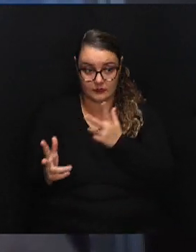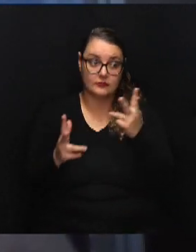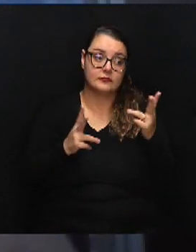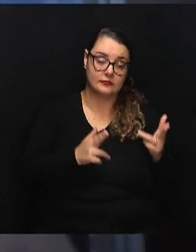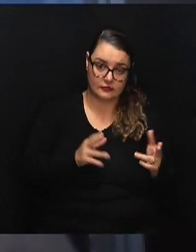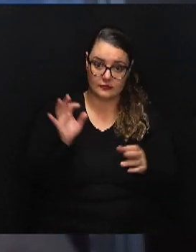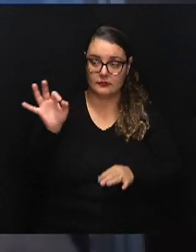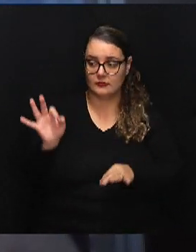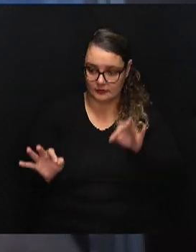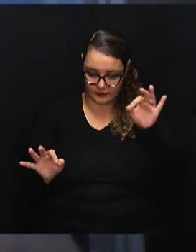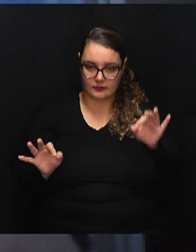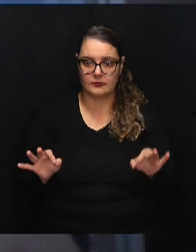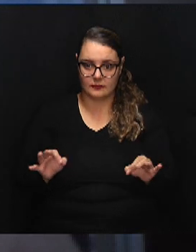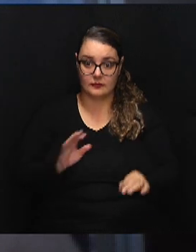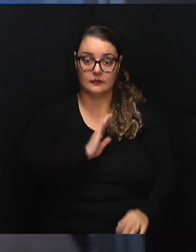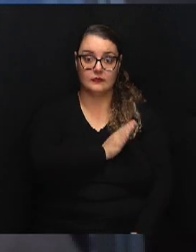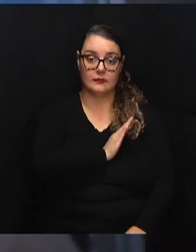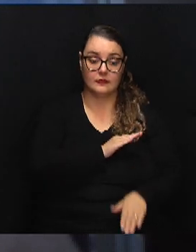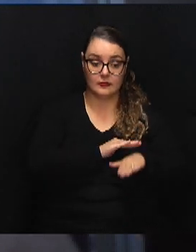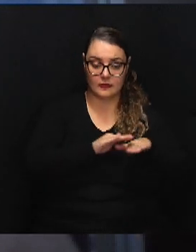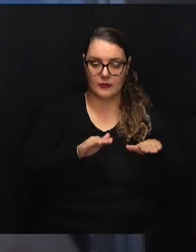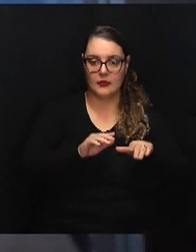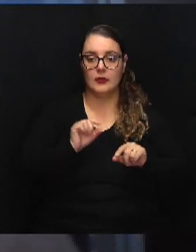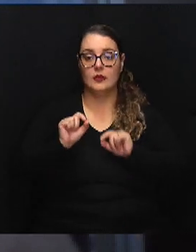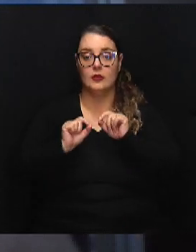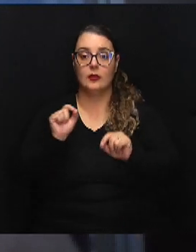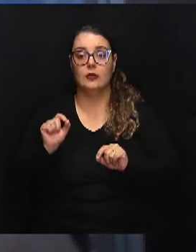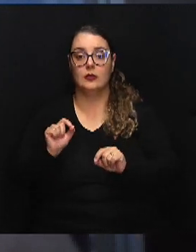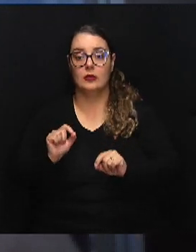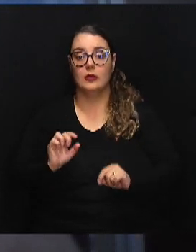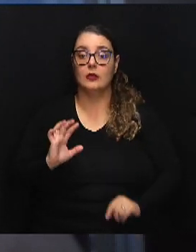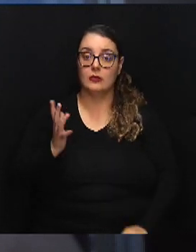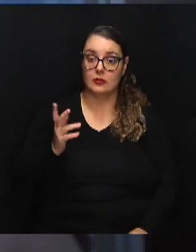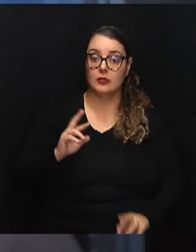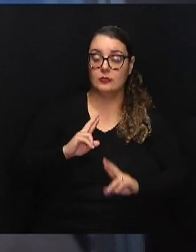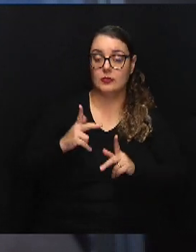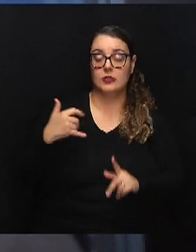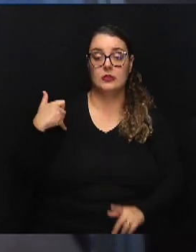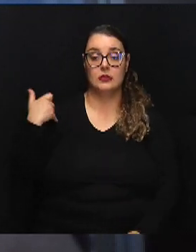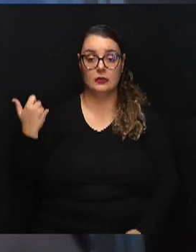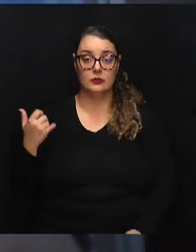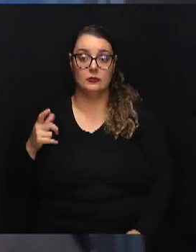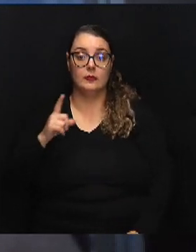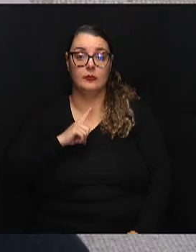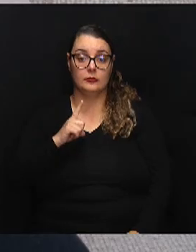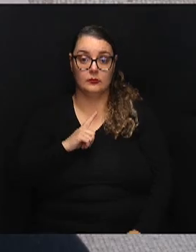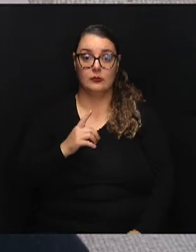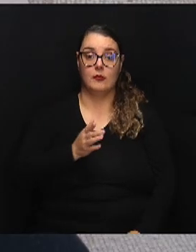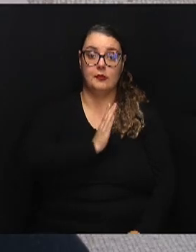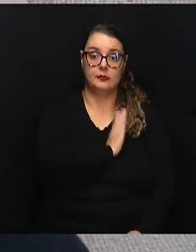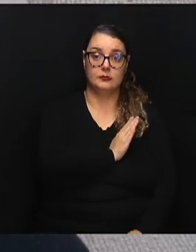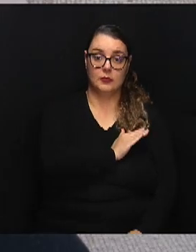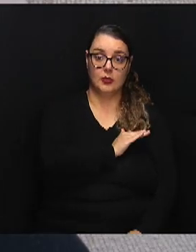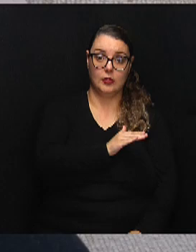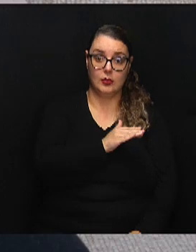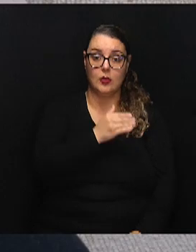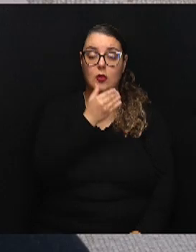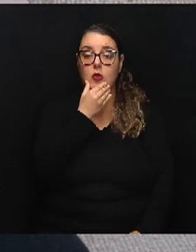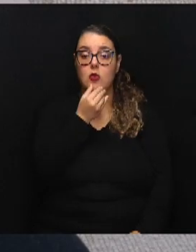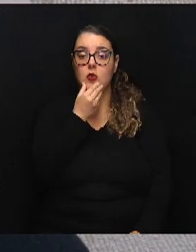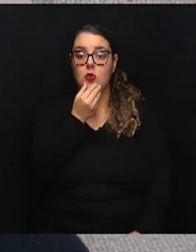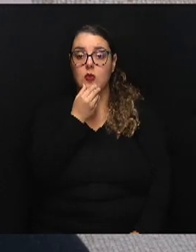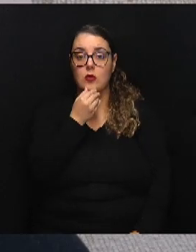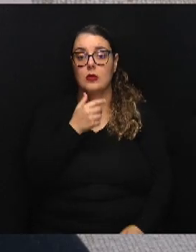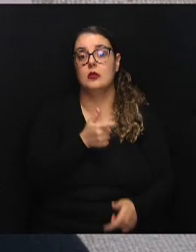pelo infarto. O que acontece é a diferença na idade, né? Então, nós temos infartos em homem, na